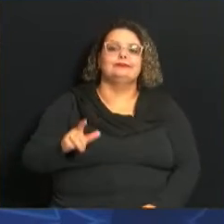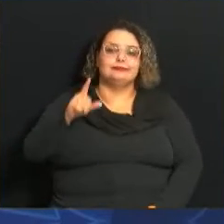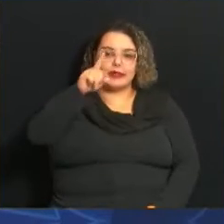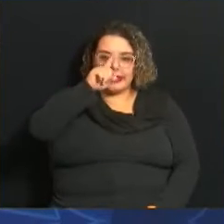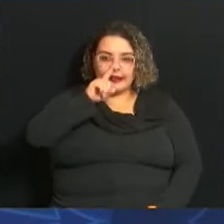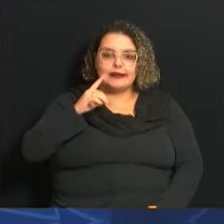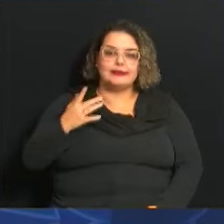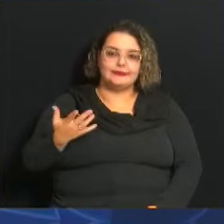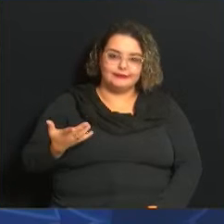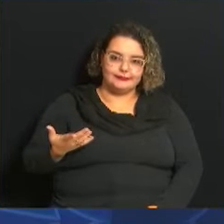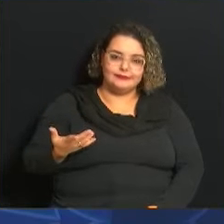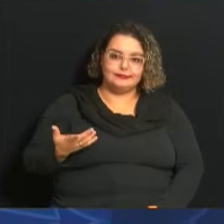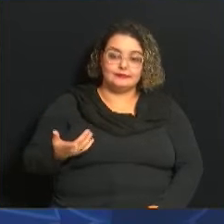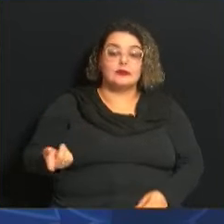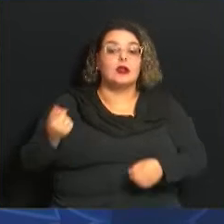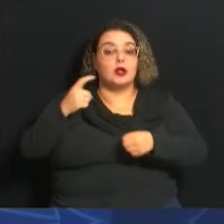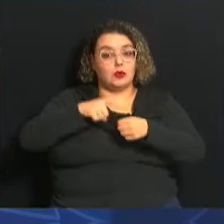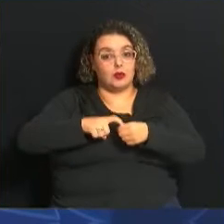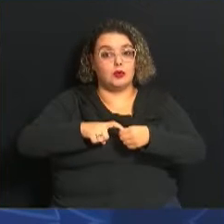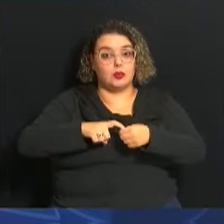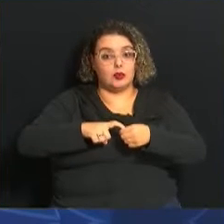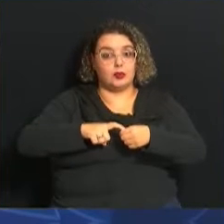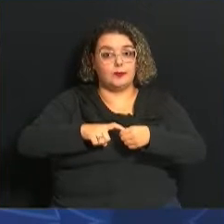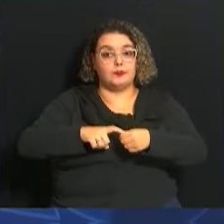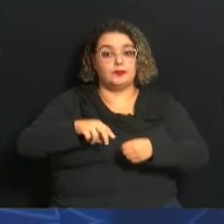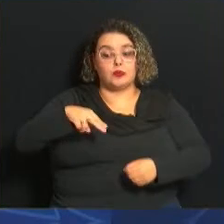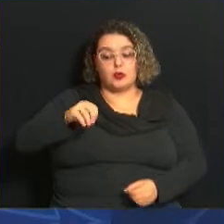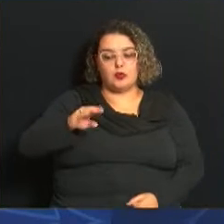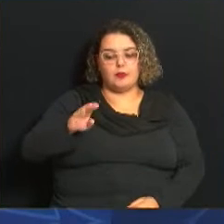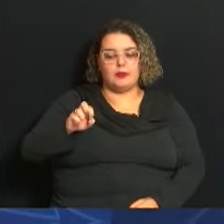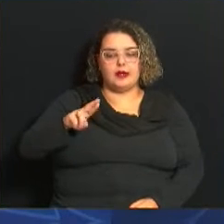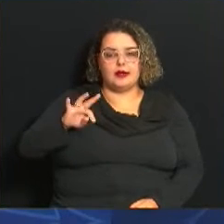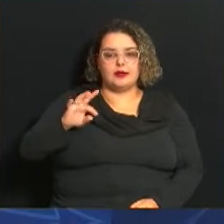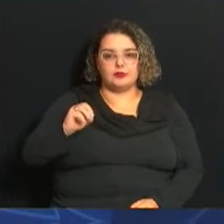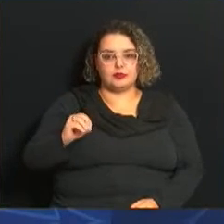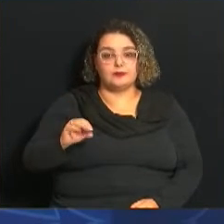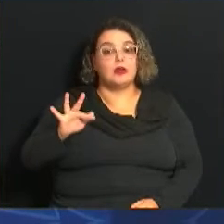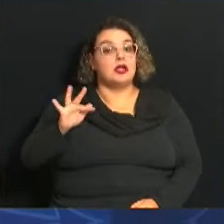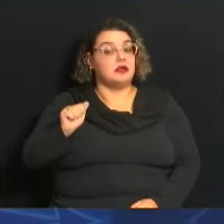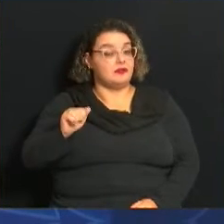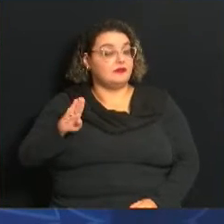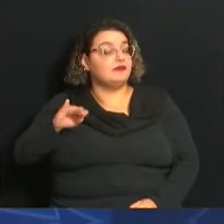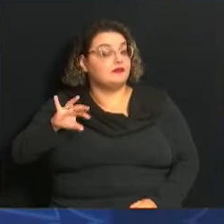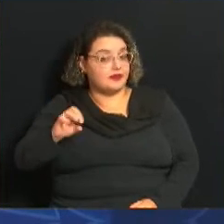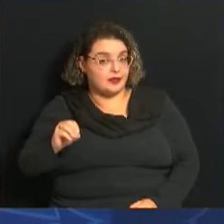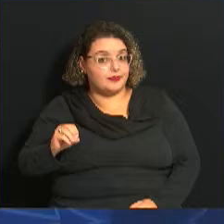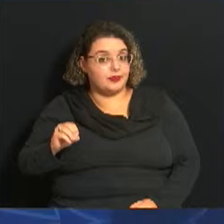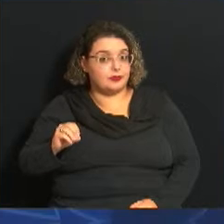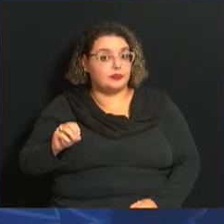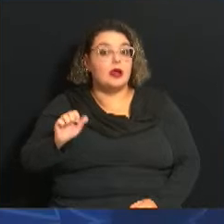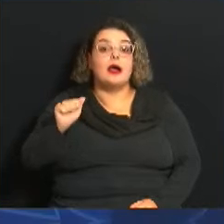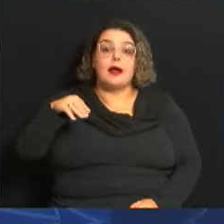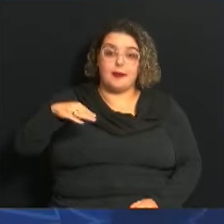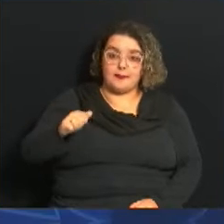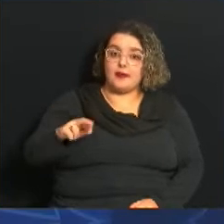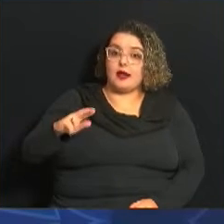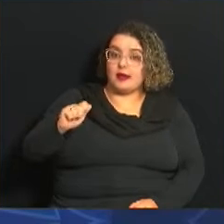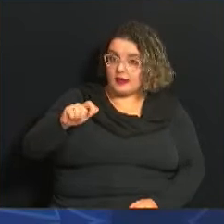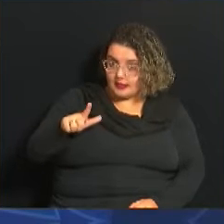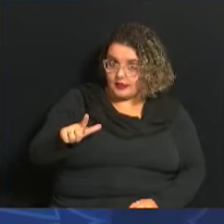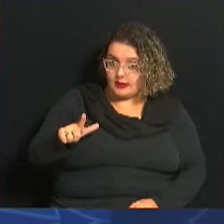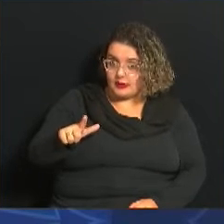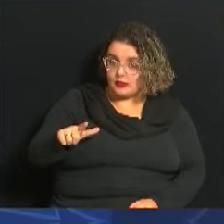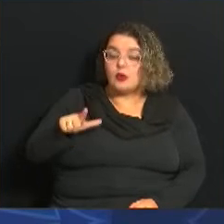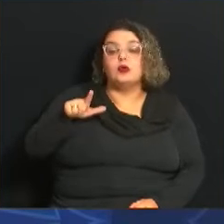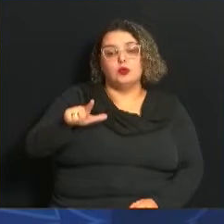lado, estão de volta lateral direito Norberto, zagueiro Fábio Sanches, volante Amaral e o atacante